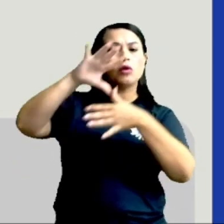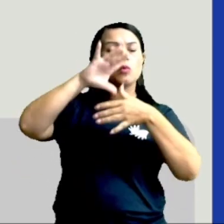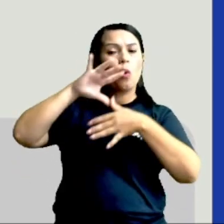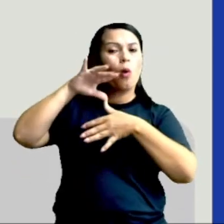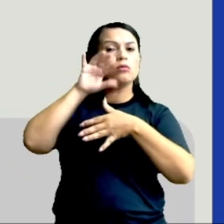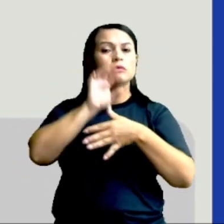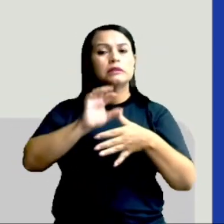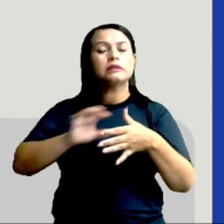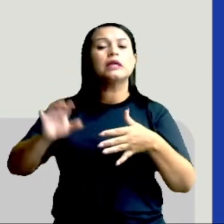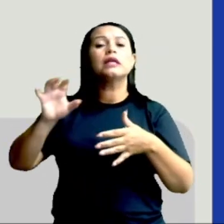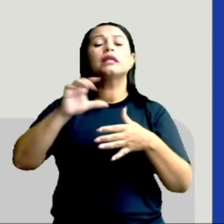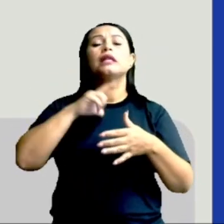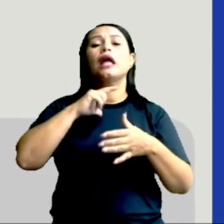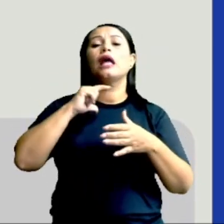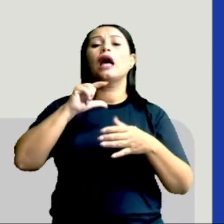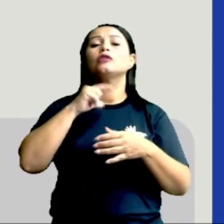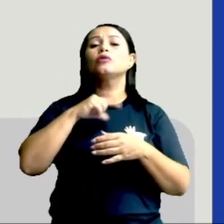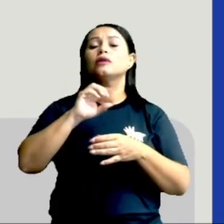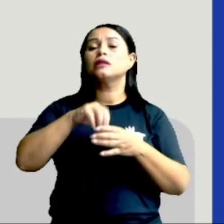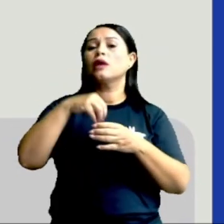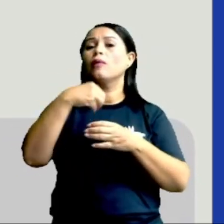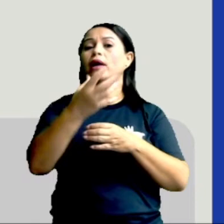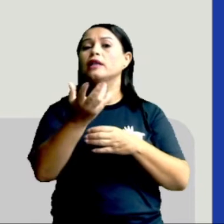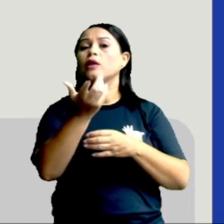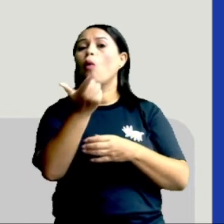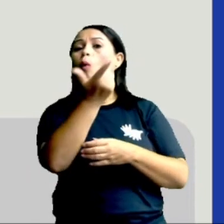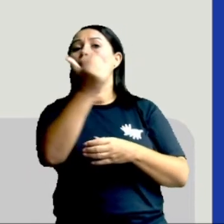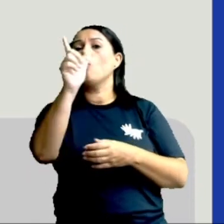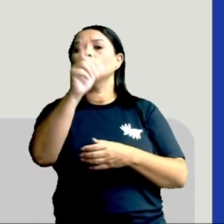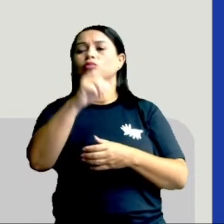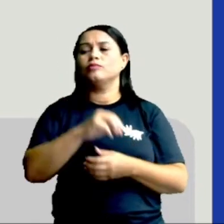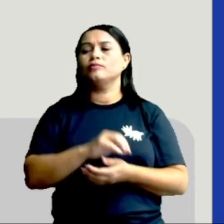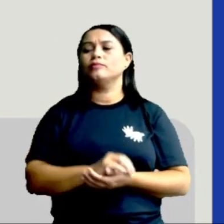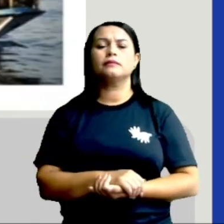intercontinentais, deslocada para outro continente.